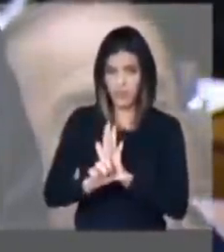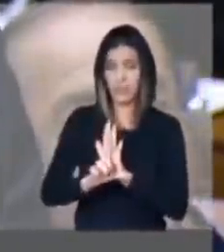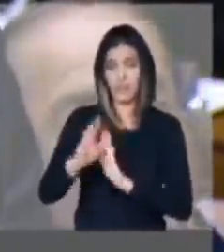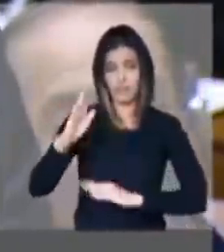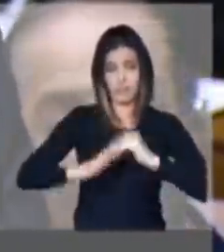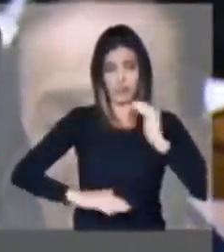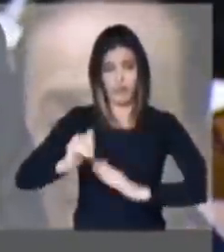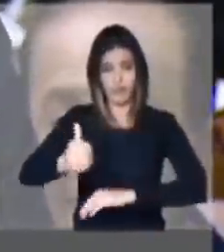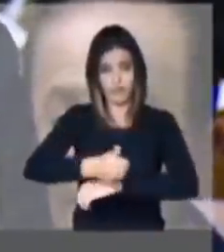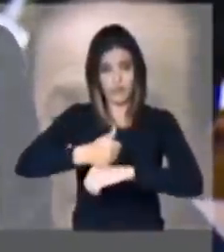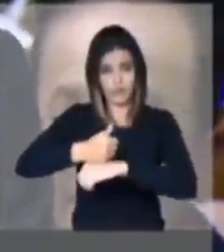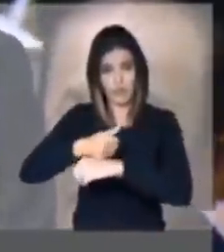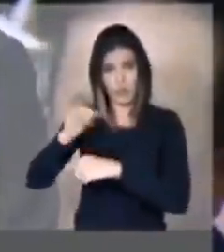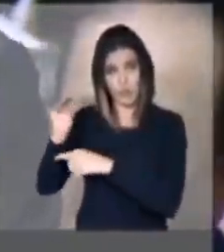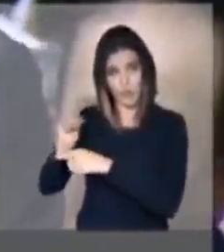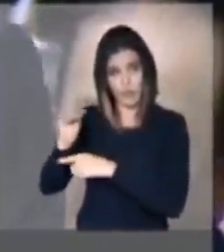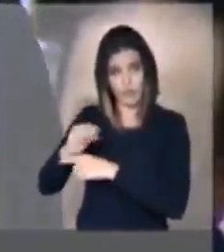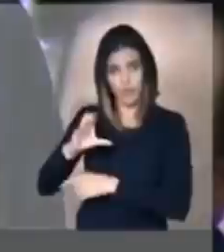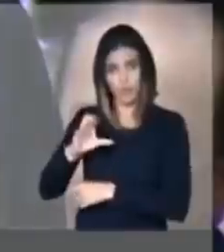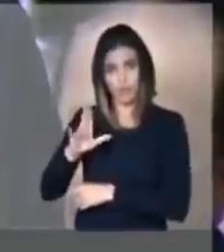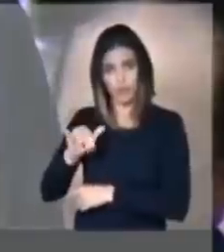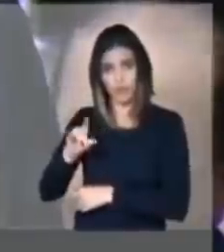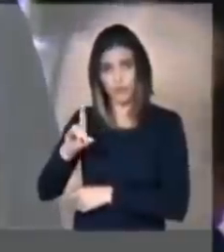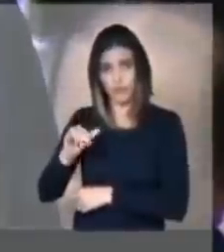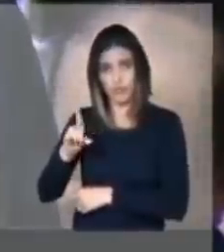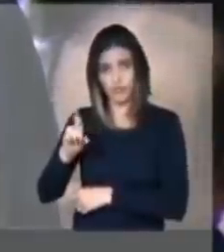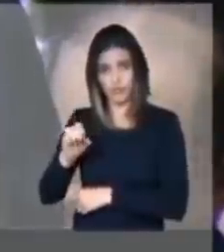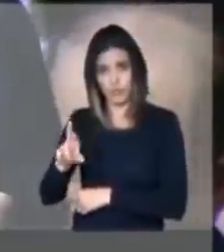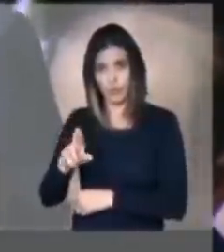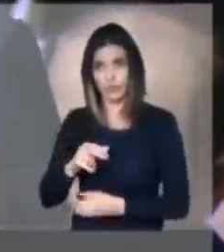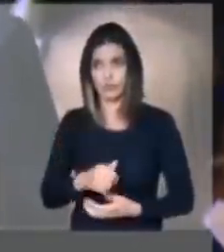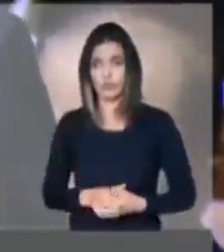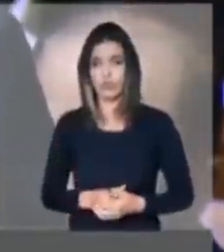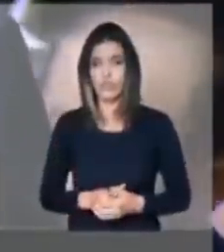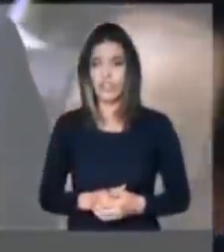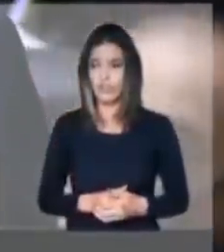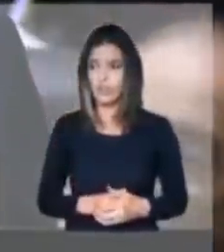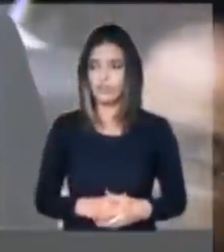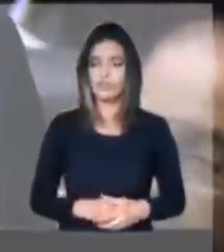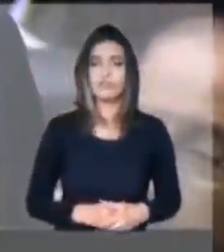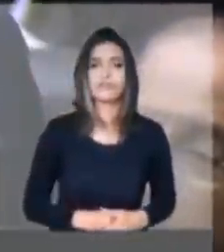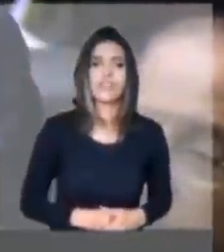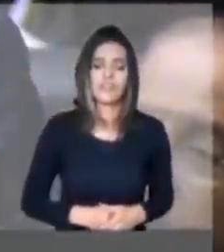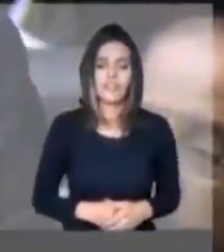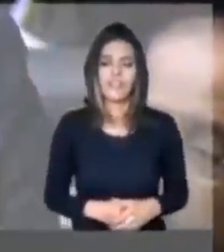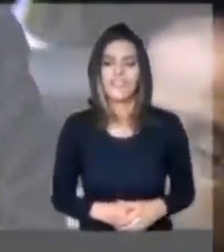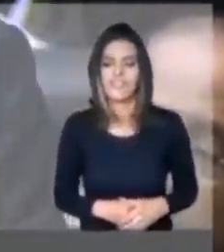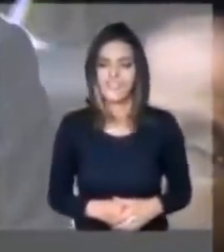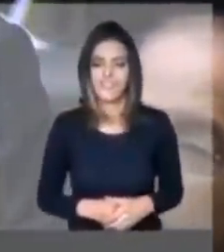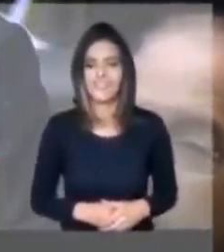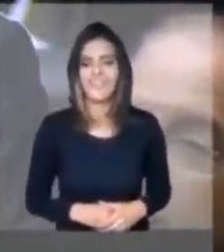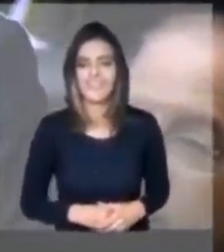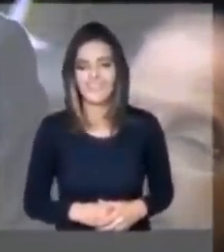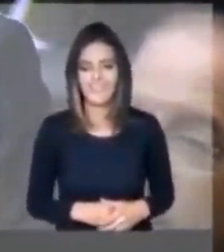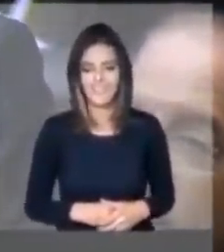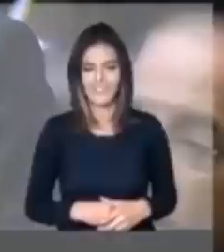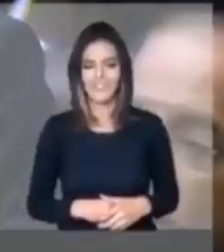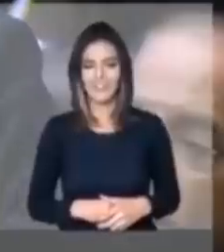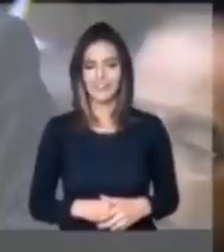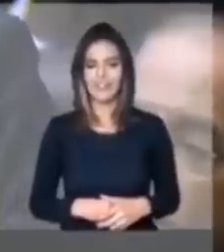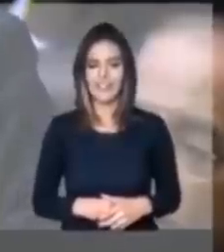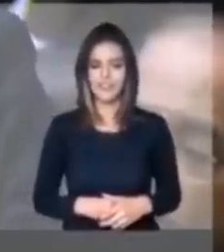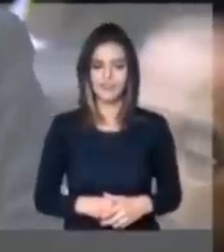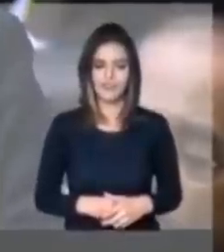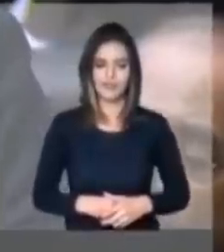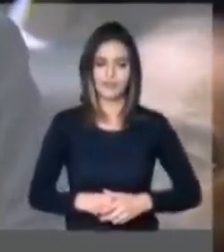da profissão de cuidadoso. Portanto, senhor presidente, eu faço um apelo aqui para que nós possamos derrubar esse veto